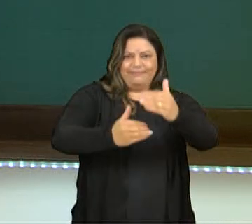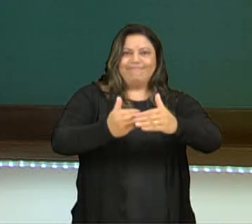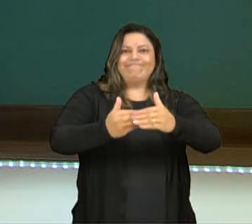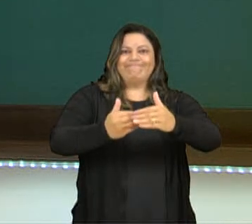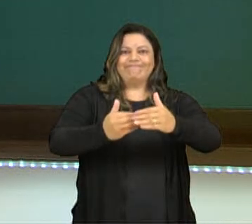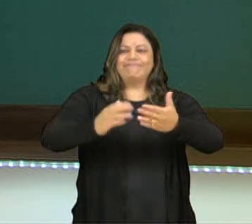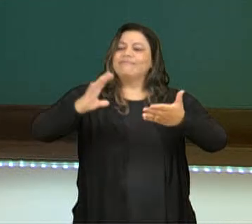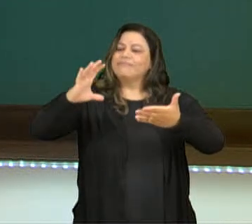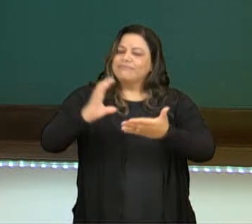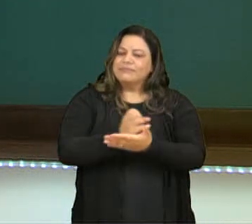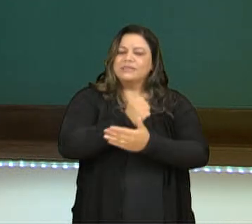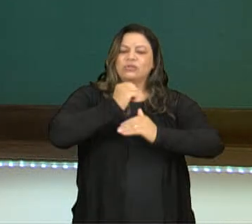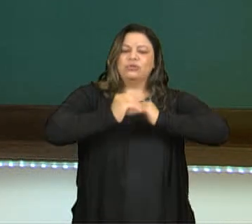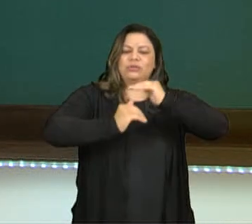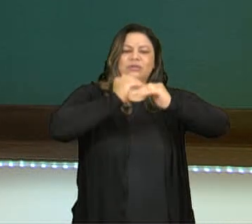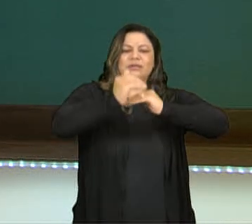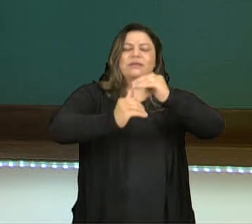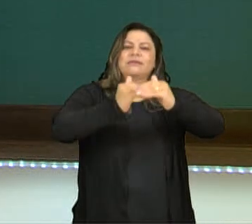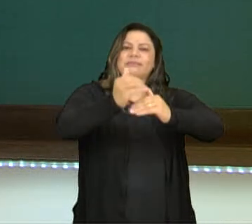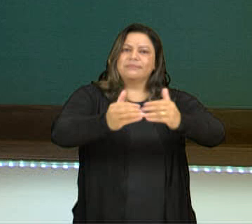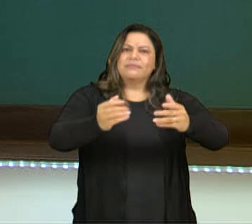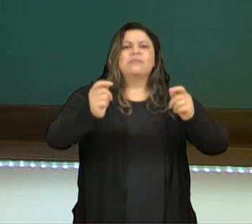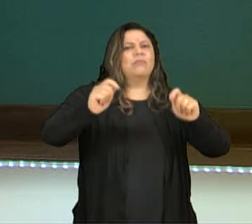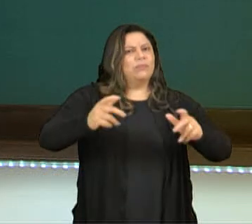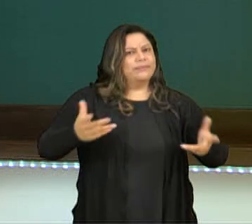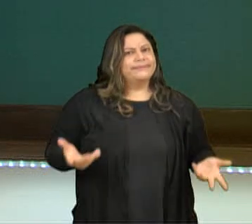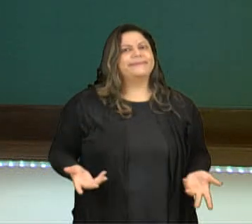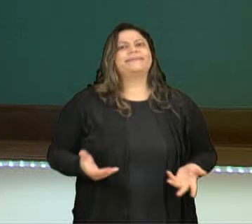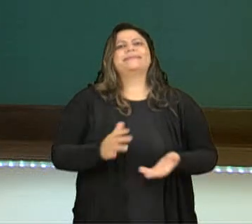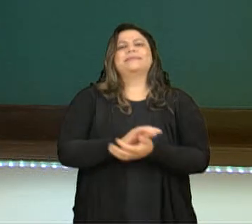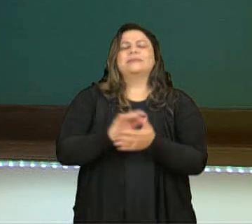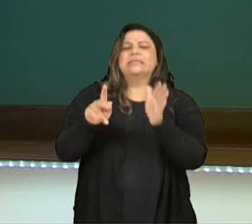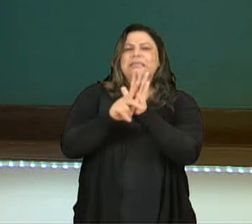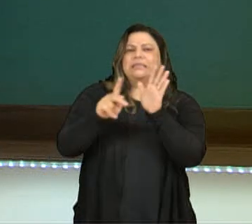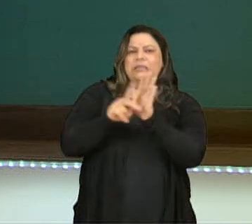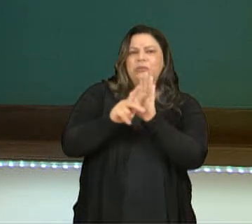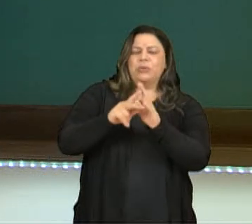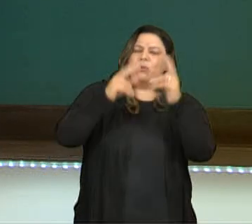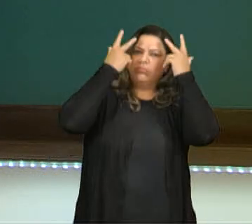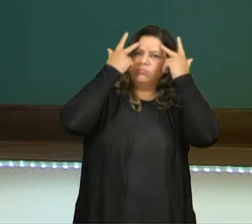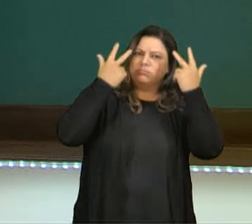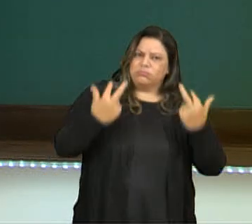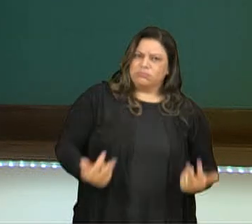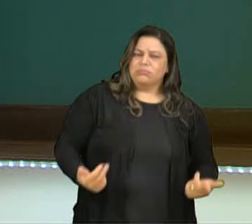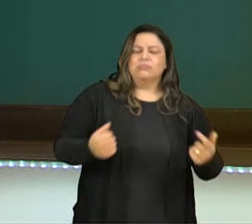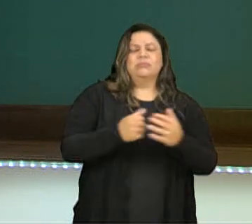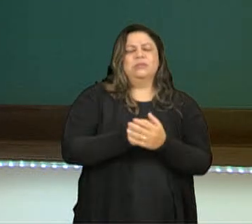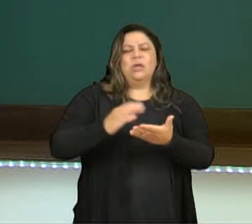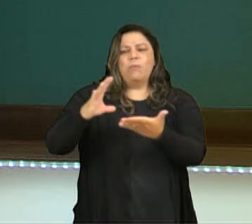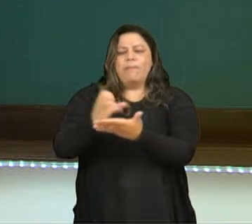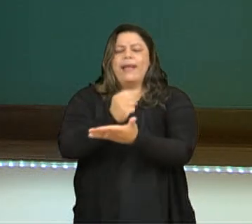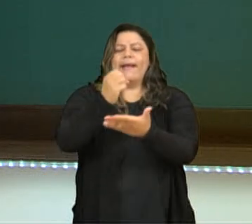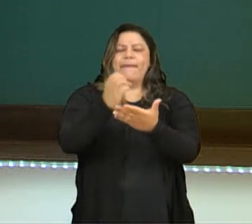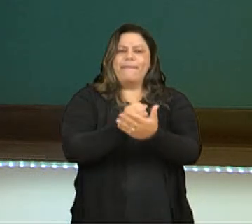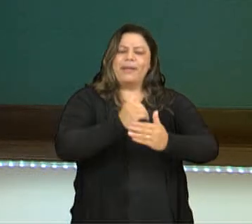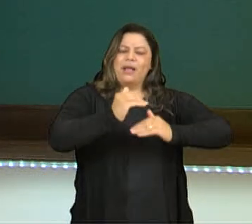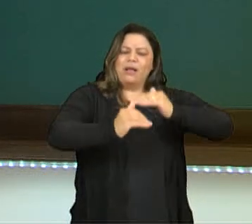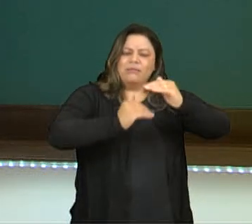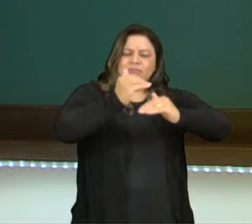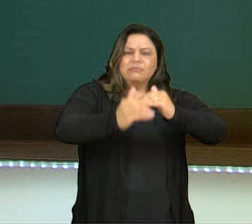repostos pela própria dinâmica da natureza. Dessa forma, todo o recurso retirado deve